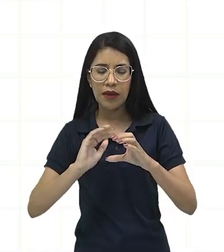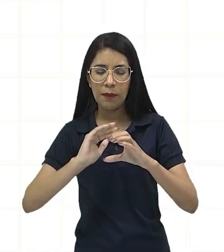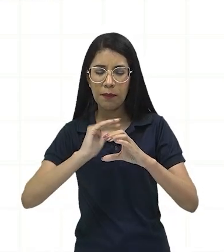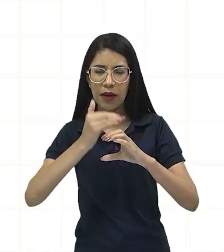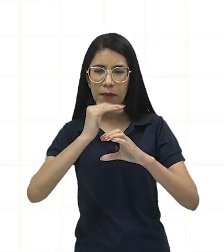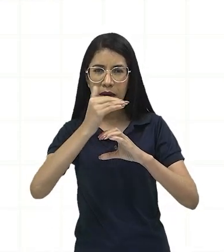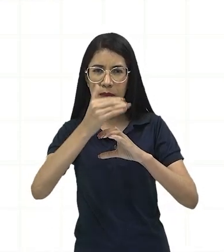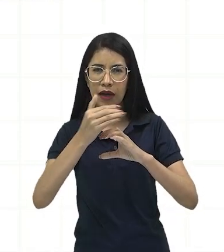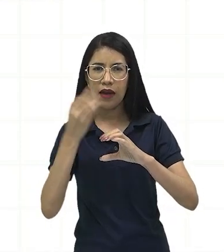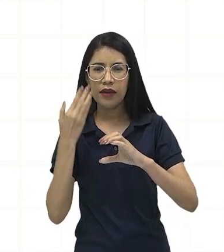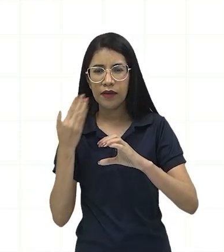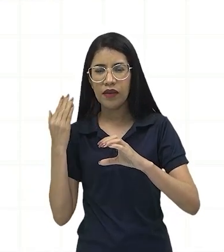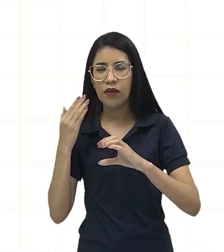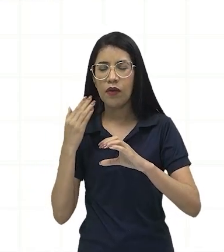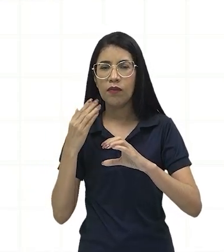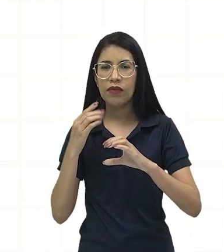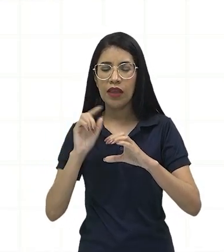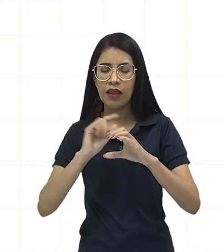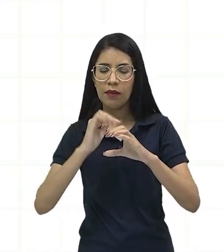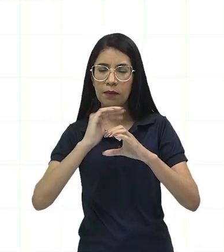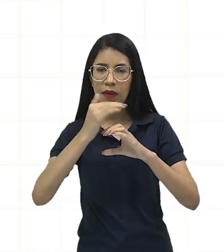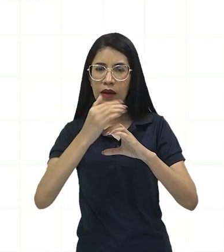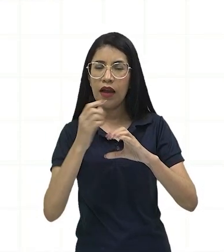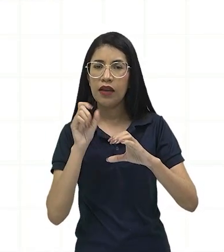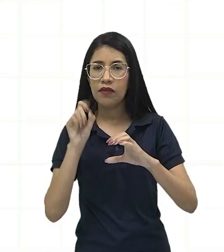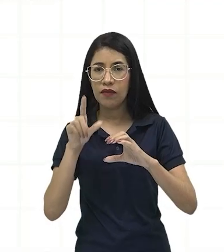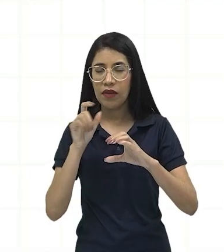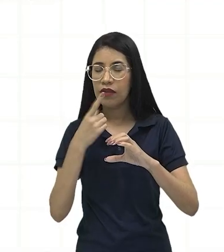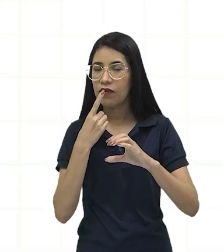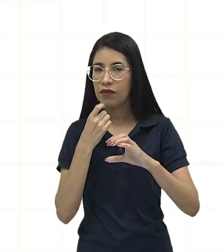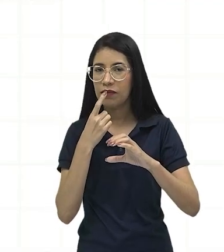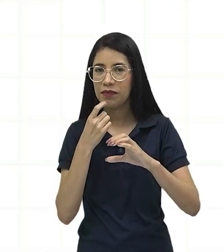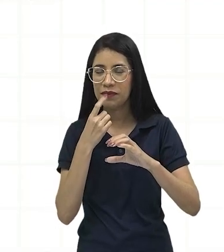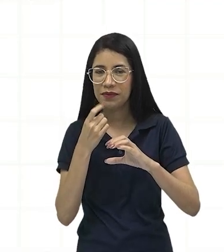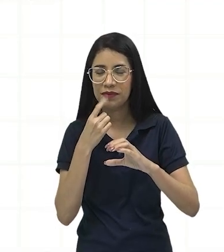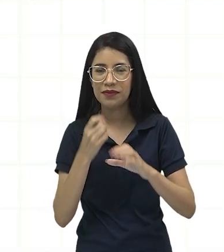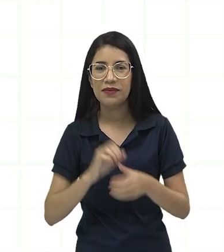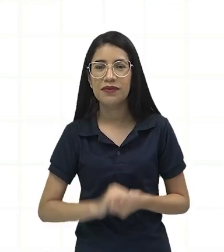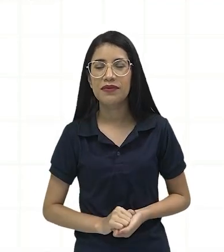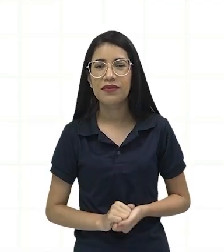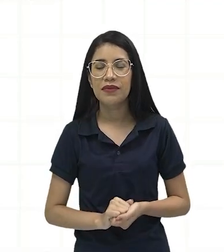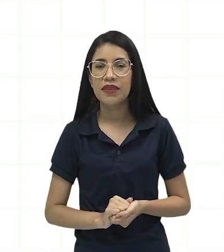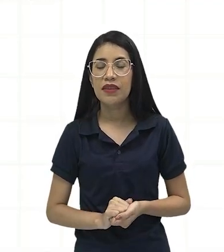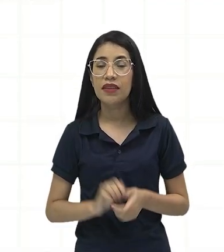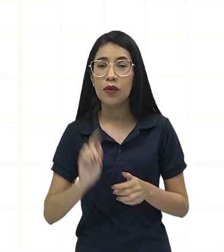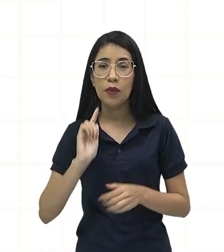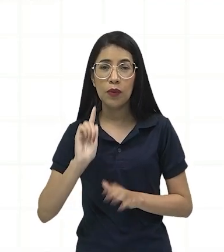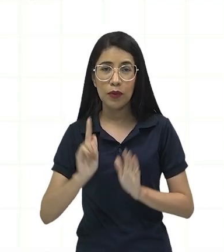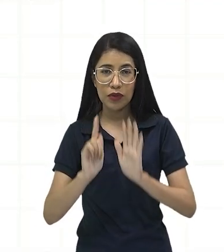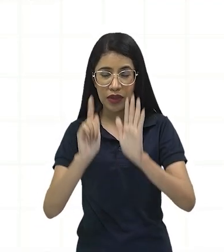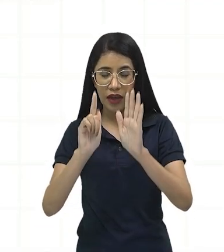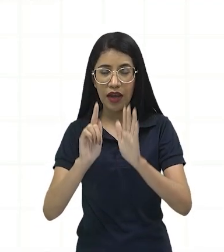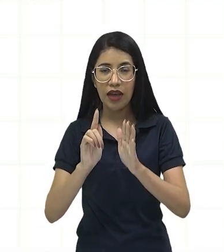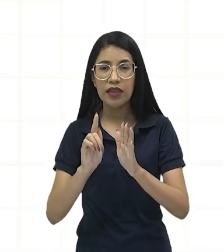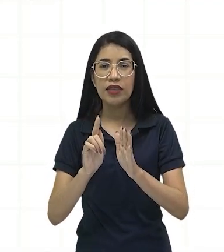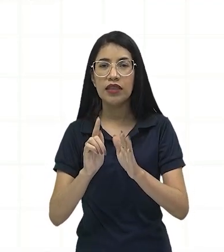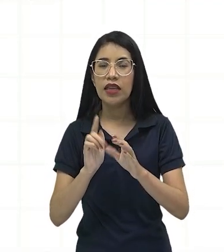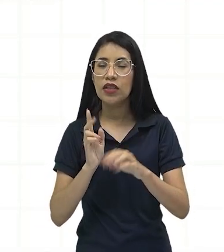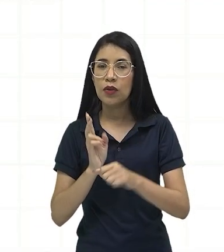eu estou pintando aqui de vermelho? Pois é, esses gases, eles mantêm aí